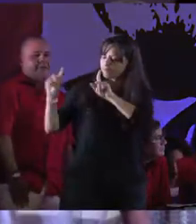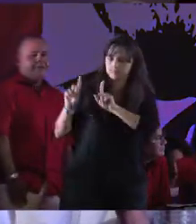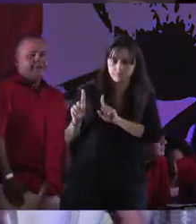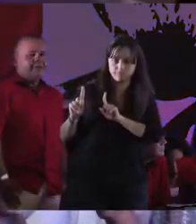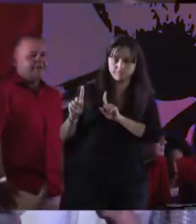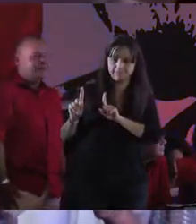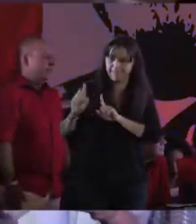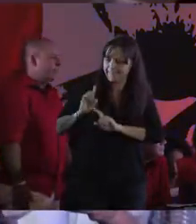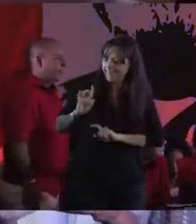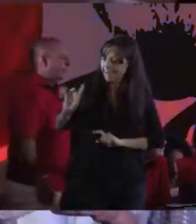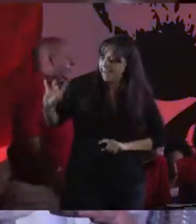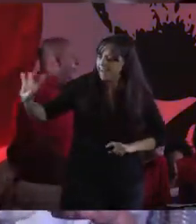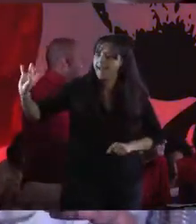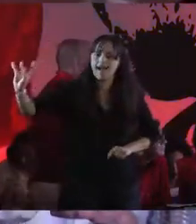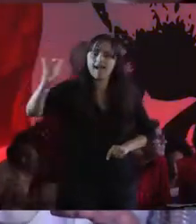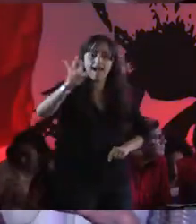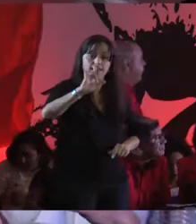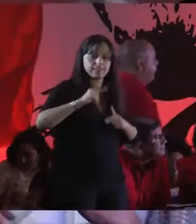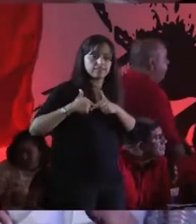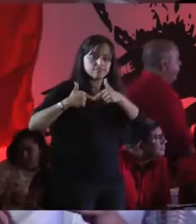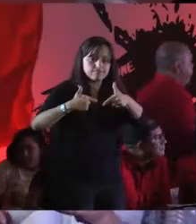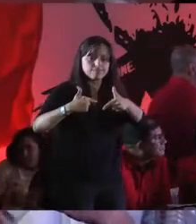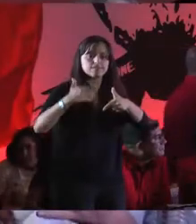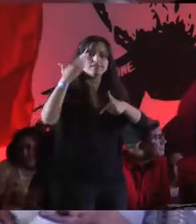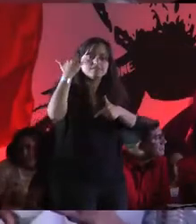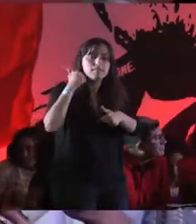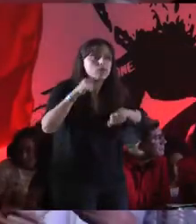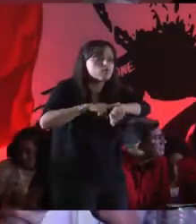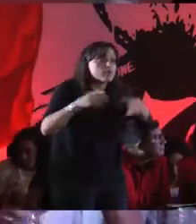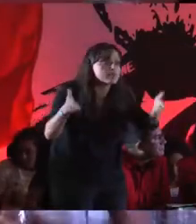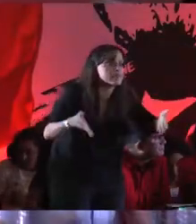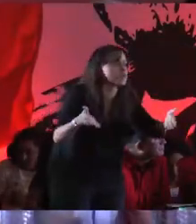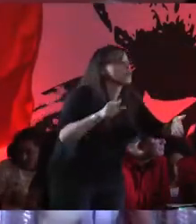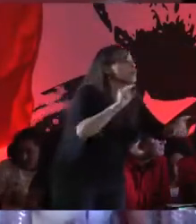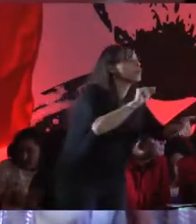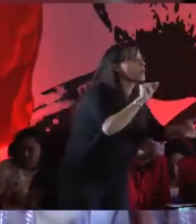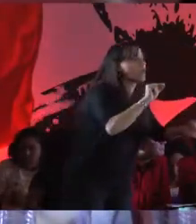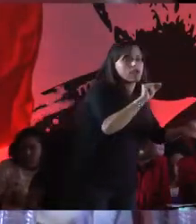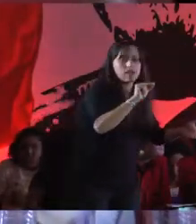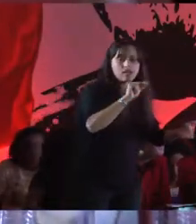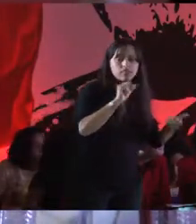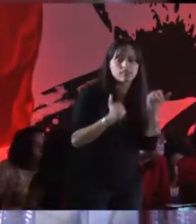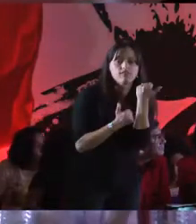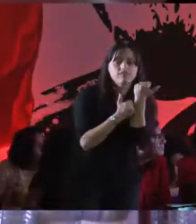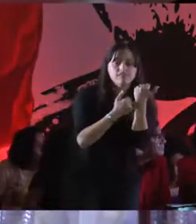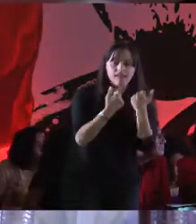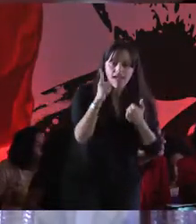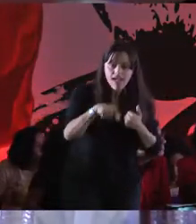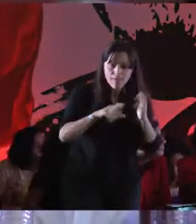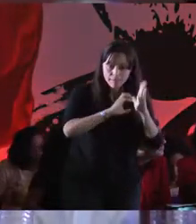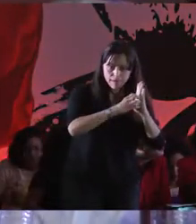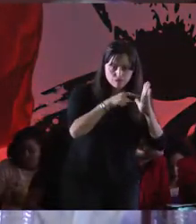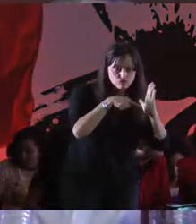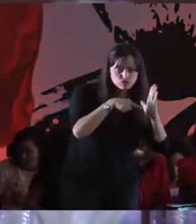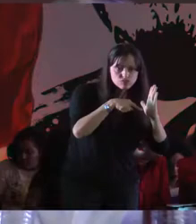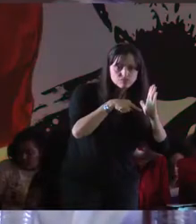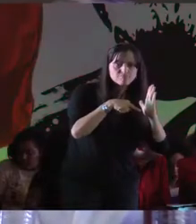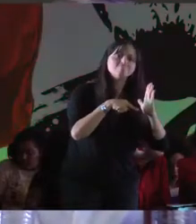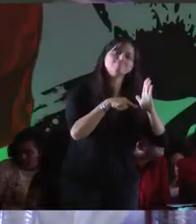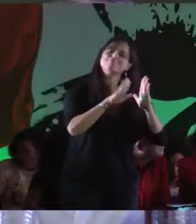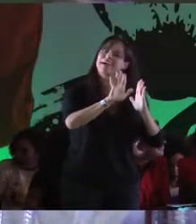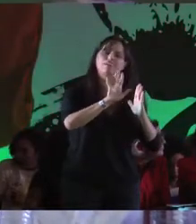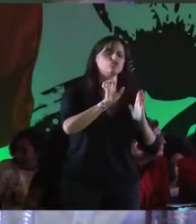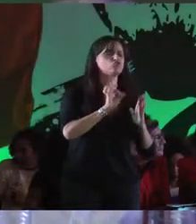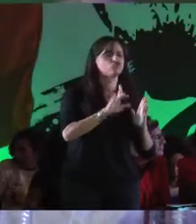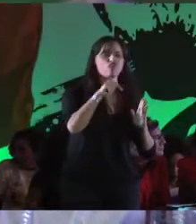batalhas, tem que saber, nesse momento, que nós estamos lutando, defendendo o partido, mas a nossa causa é uma causa